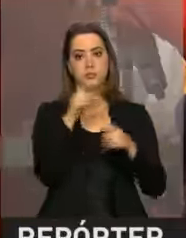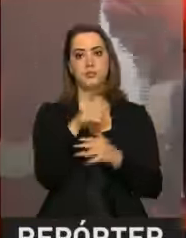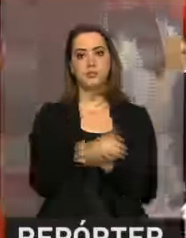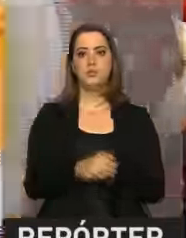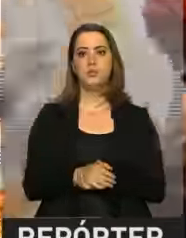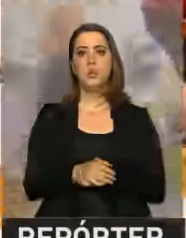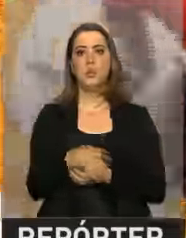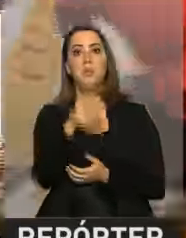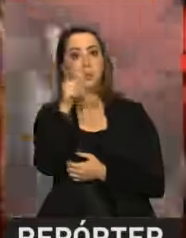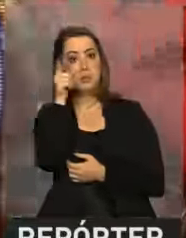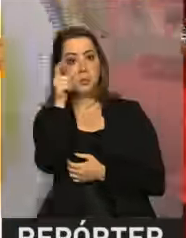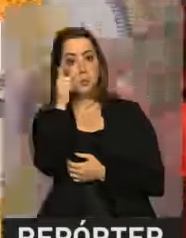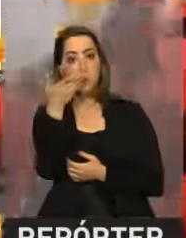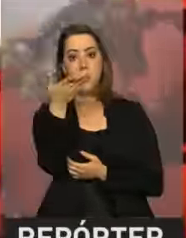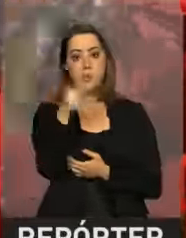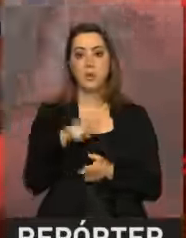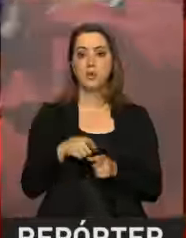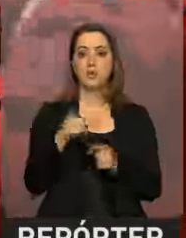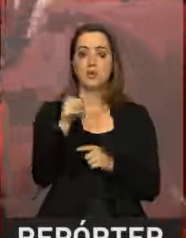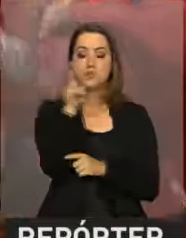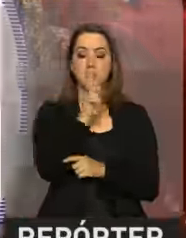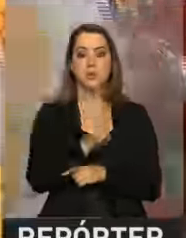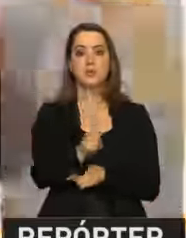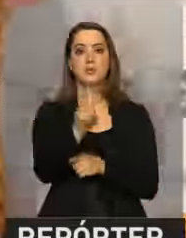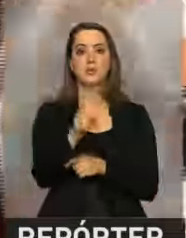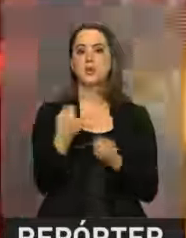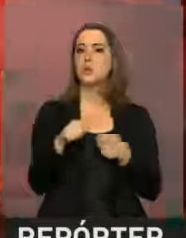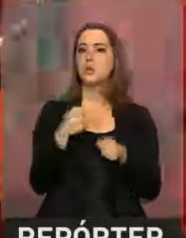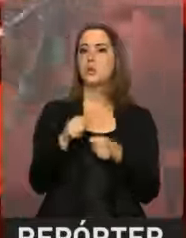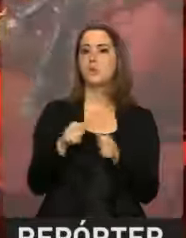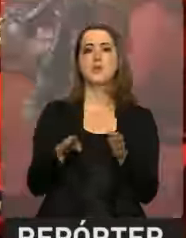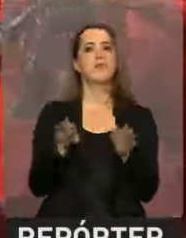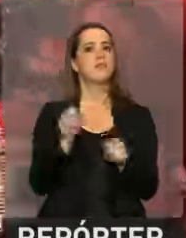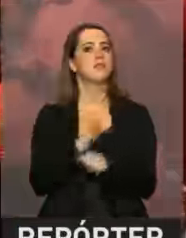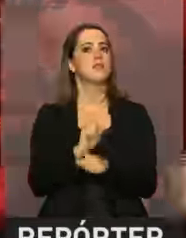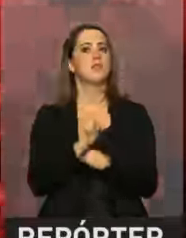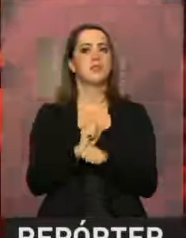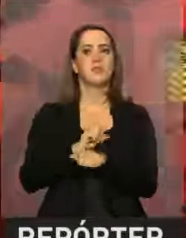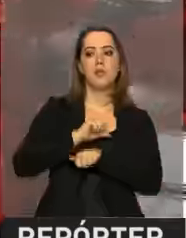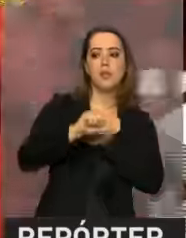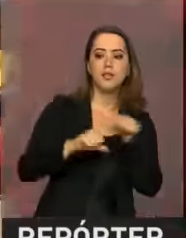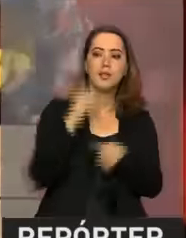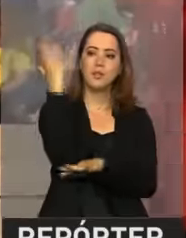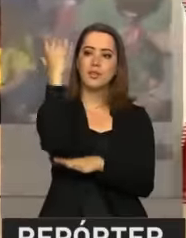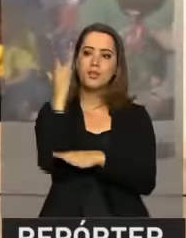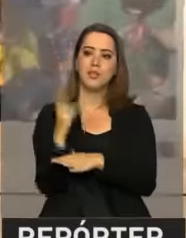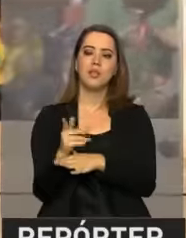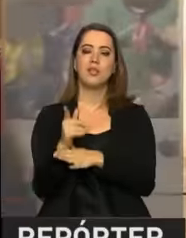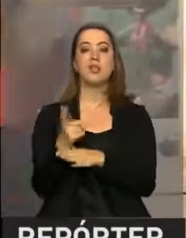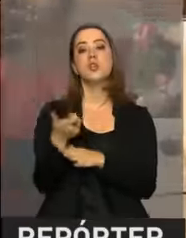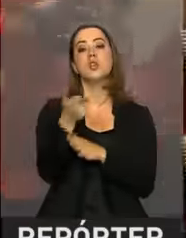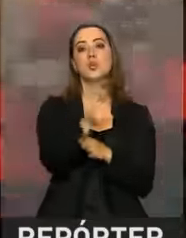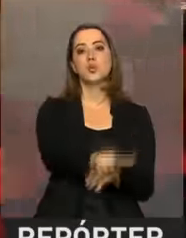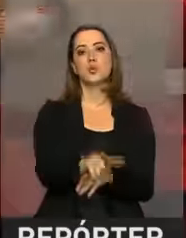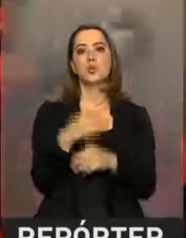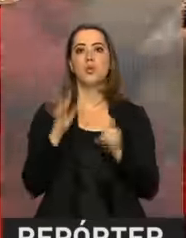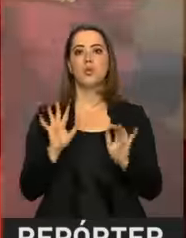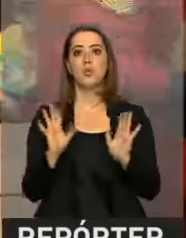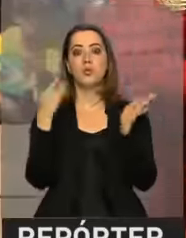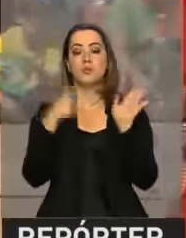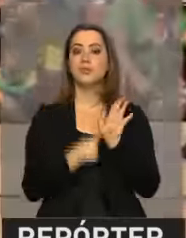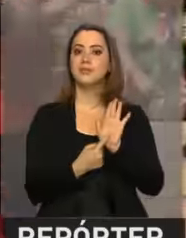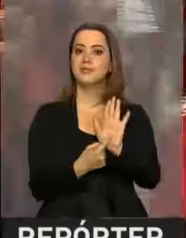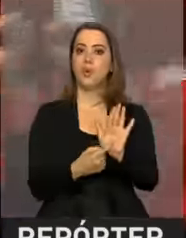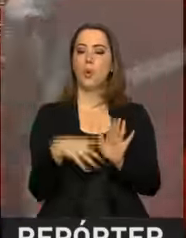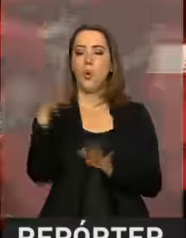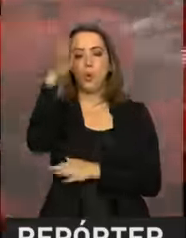show completo da banda marcial dos Fuzileiros Navais, não precisa esperar uma nova troca da bandeira. A próxima apresentação vai ser na